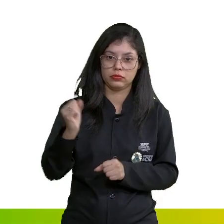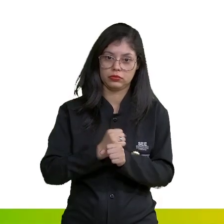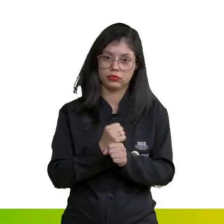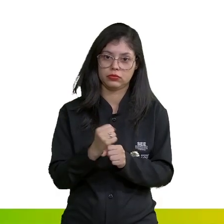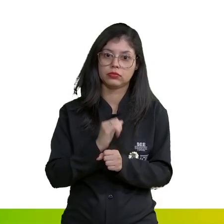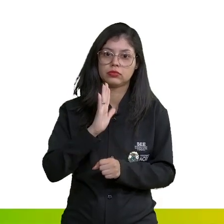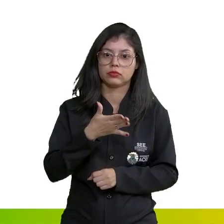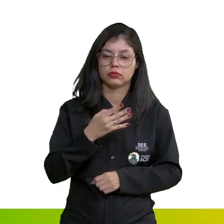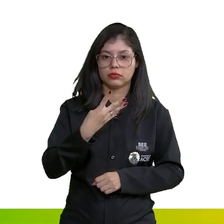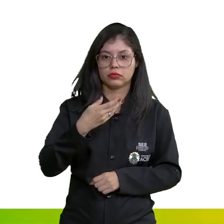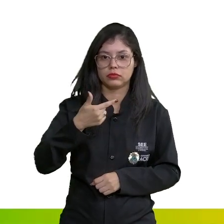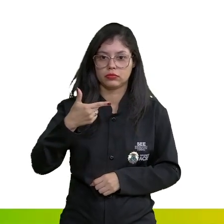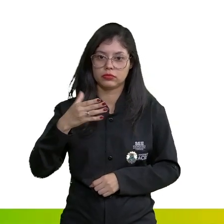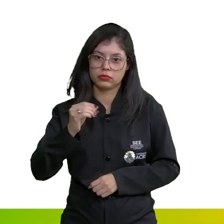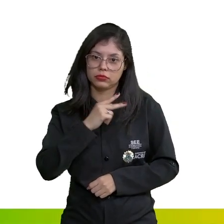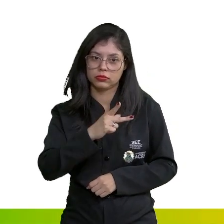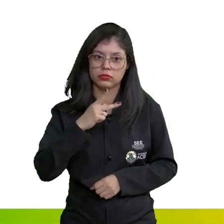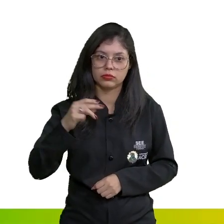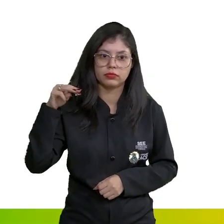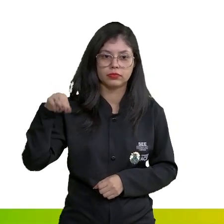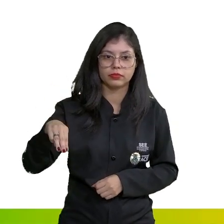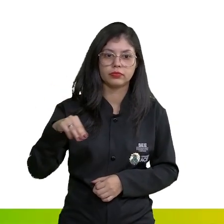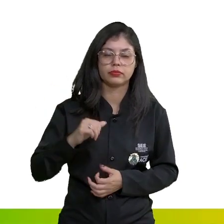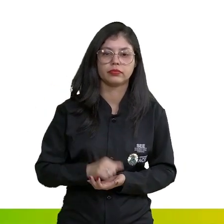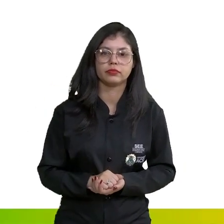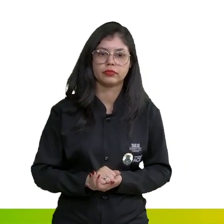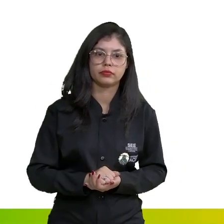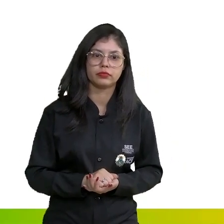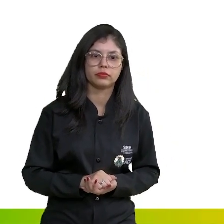anos. Já ultrapassamos 420